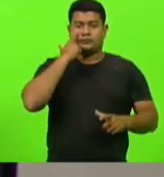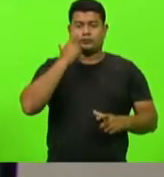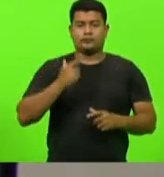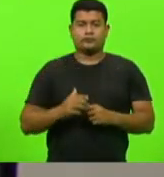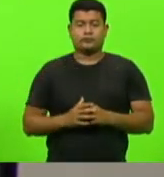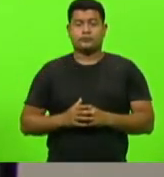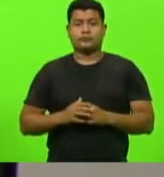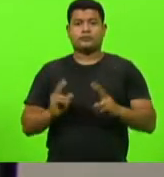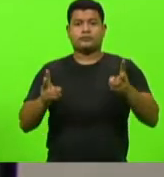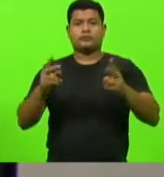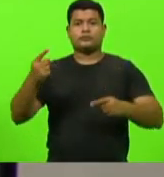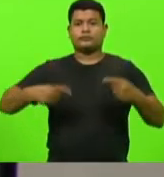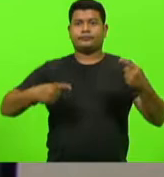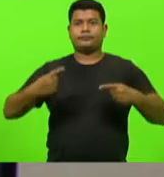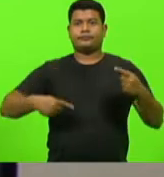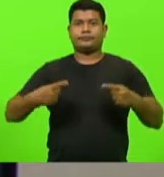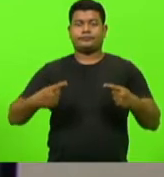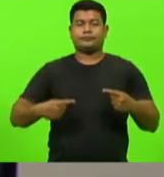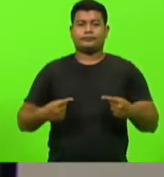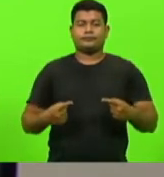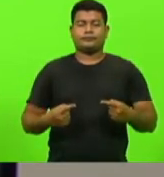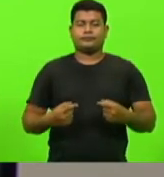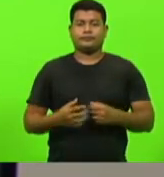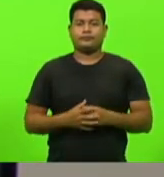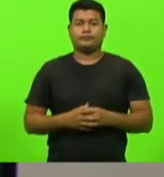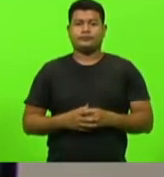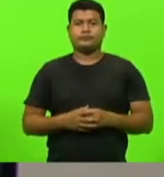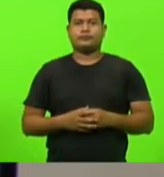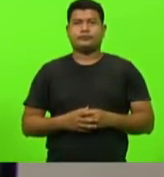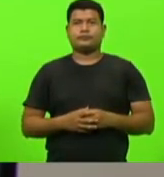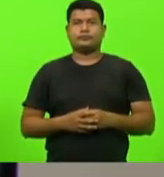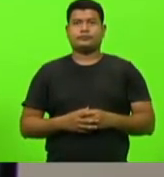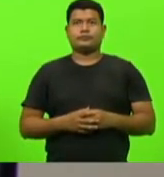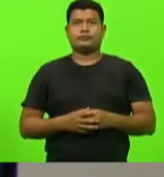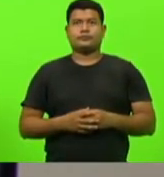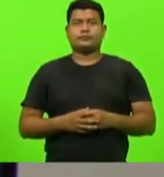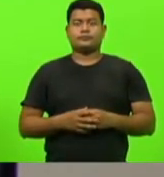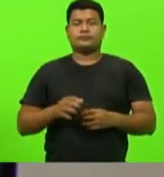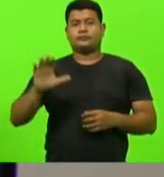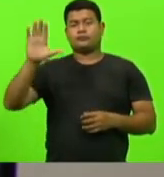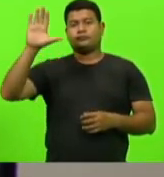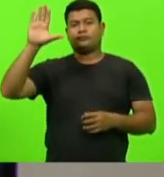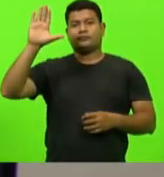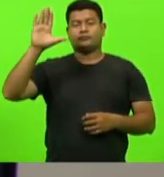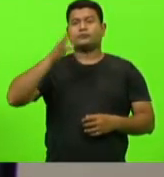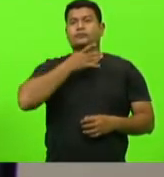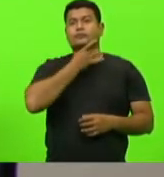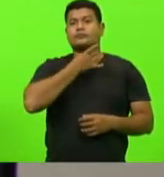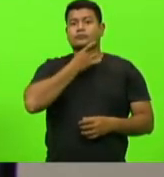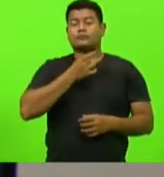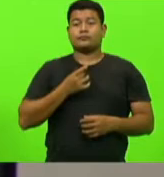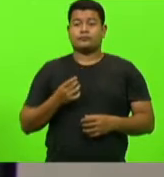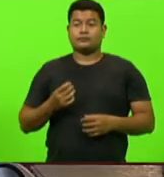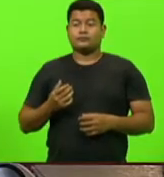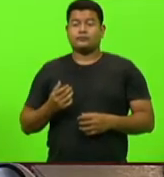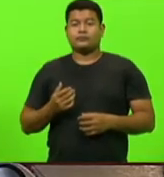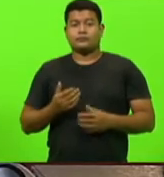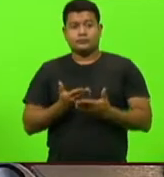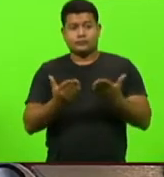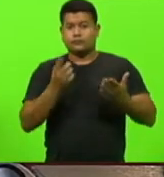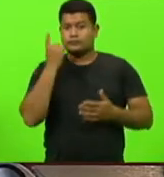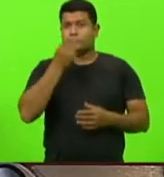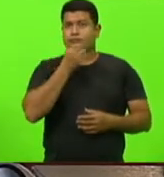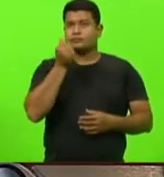discutir. Senhor presidente, na prática, senhor presidente, senhores deputados, senhoras